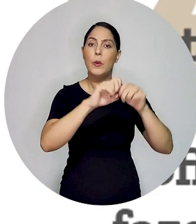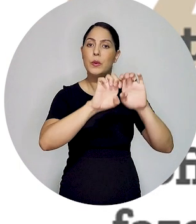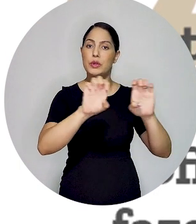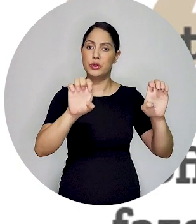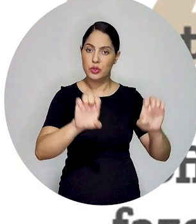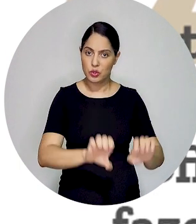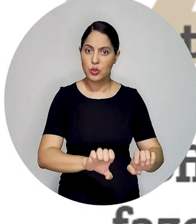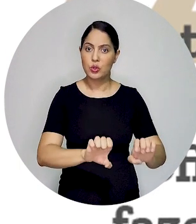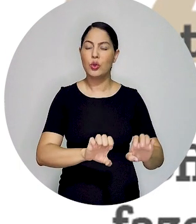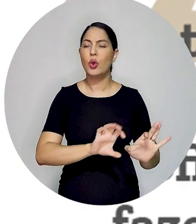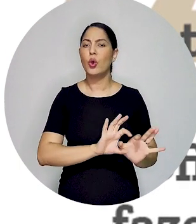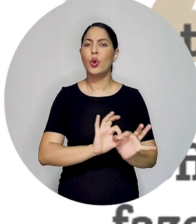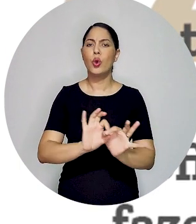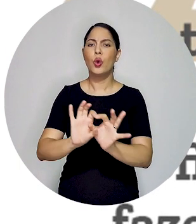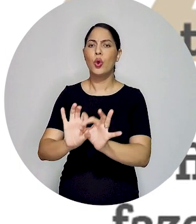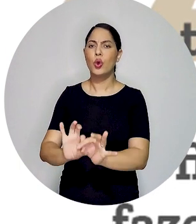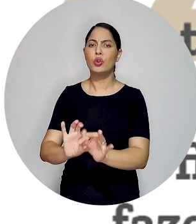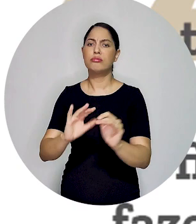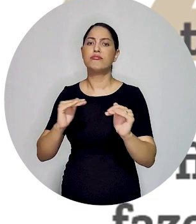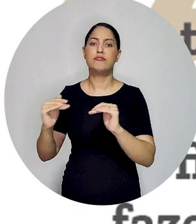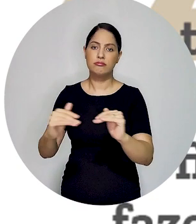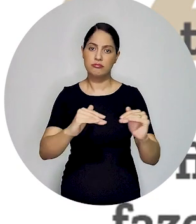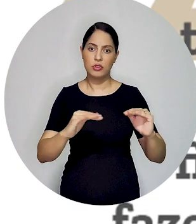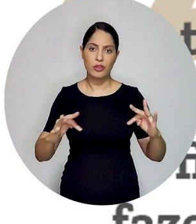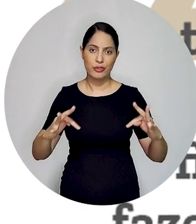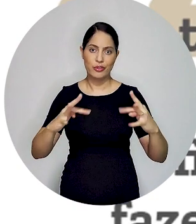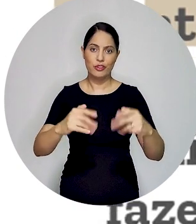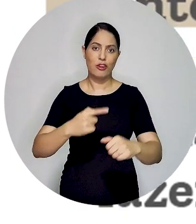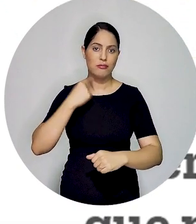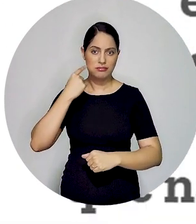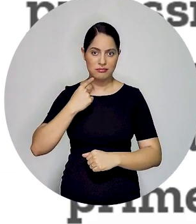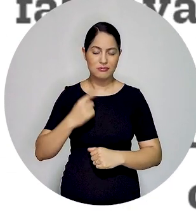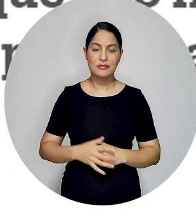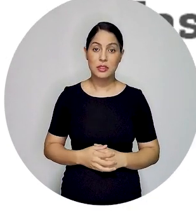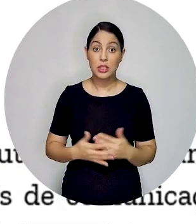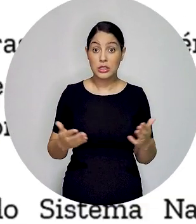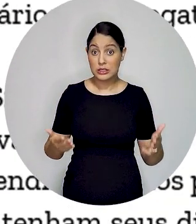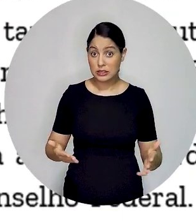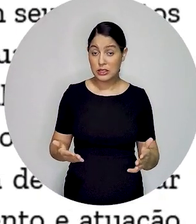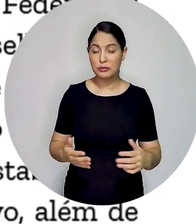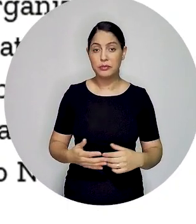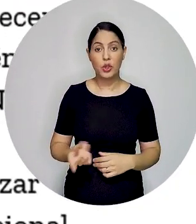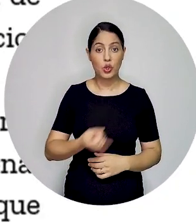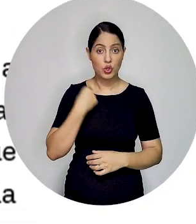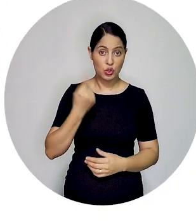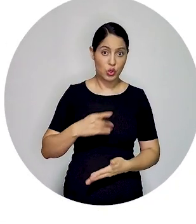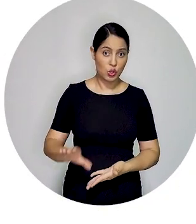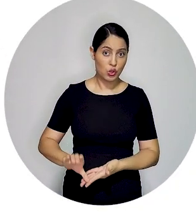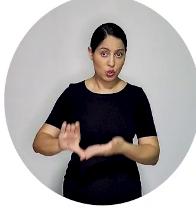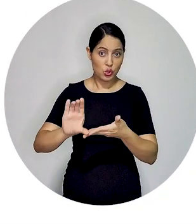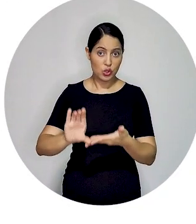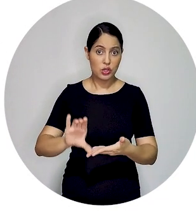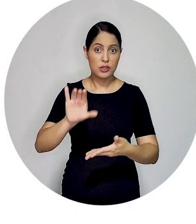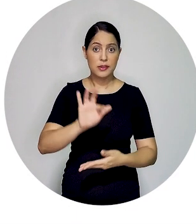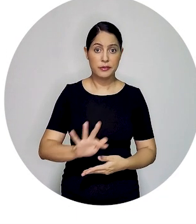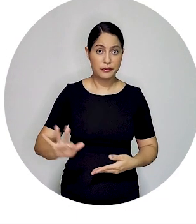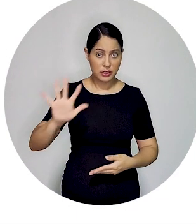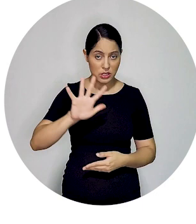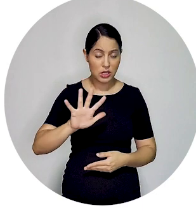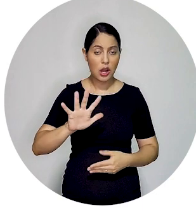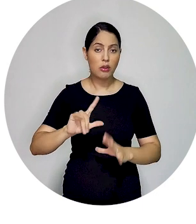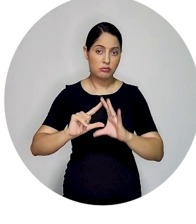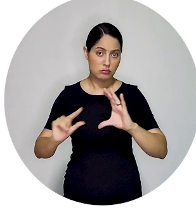aos advogados do interior em relação aos das capitais. Por fim, Beto concluiu. Para o Conselho